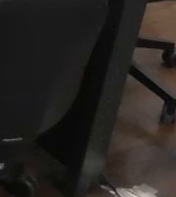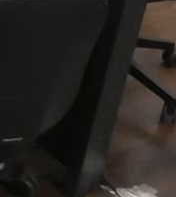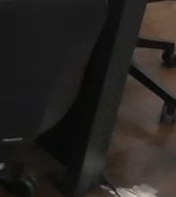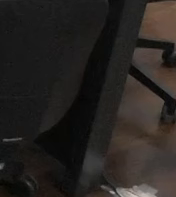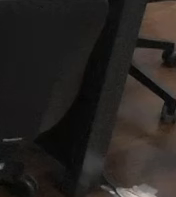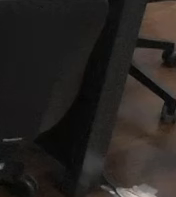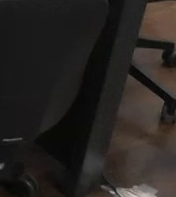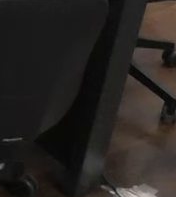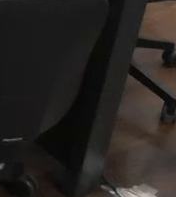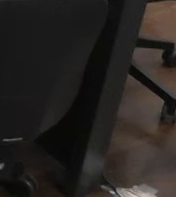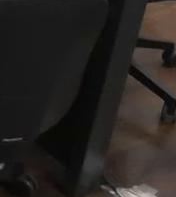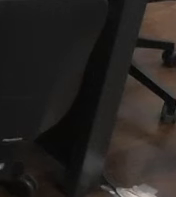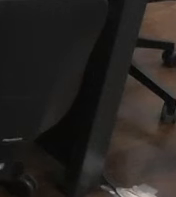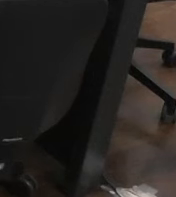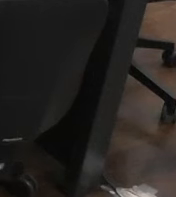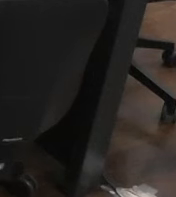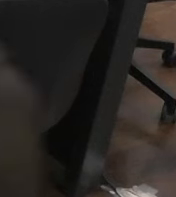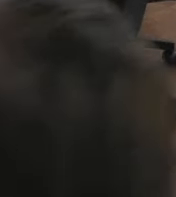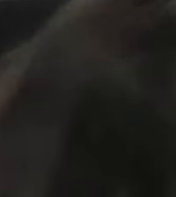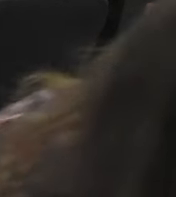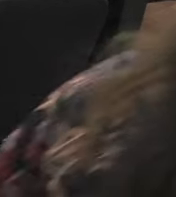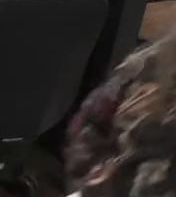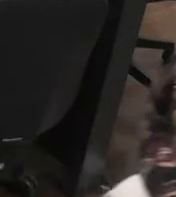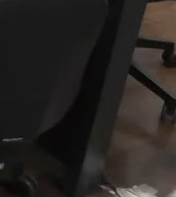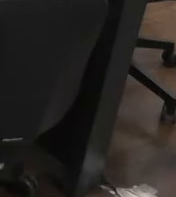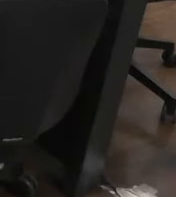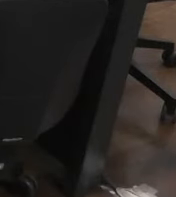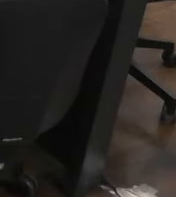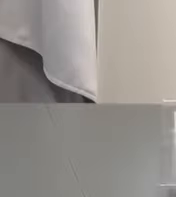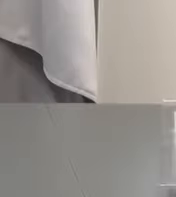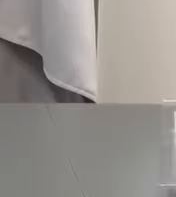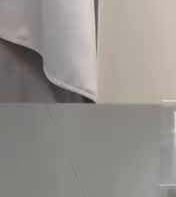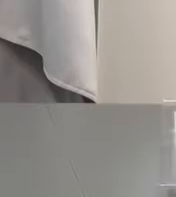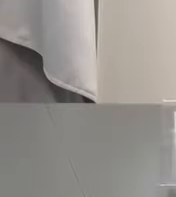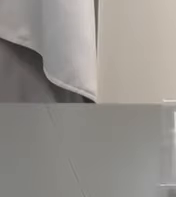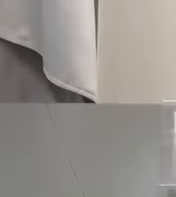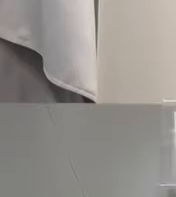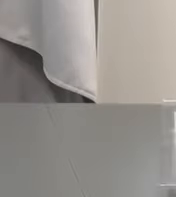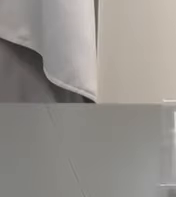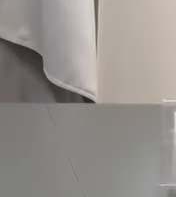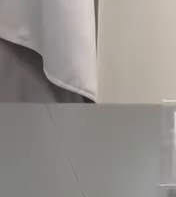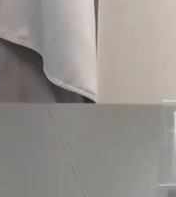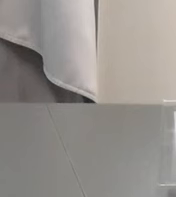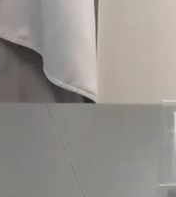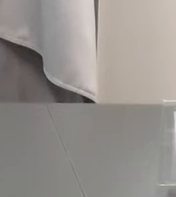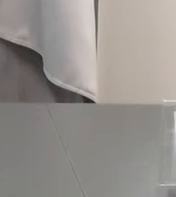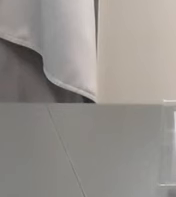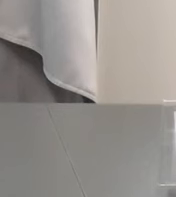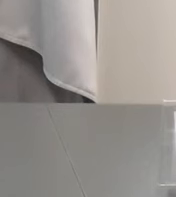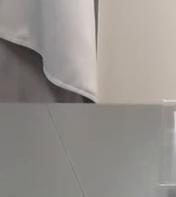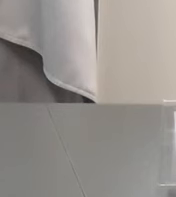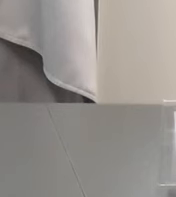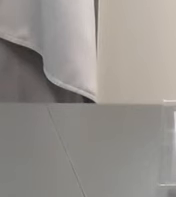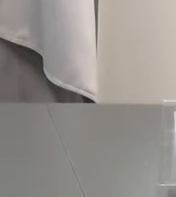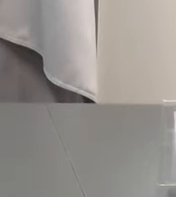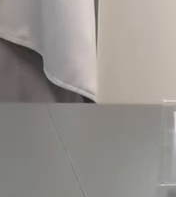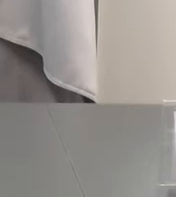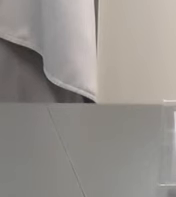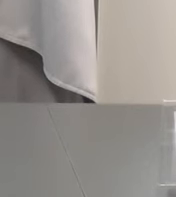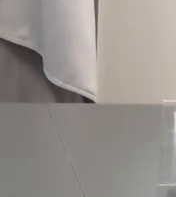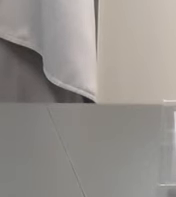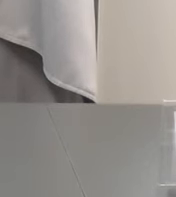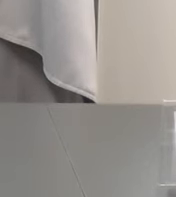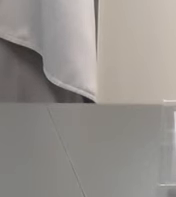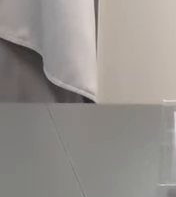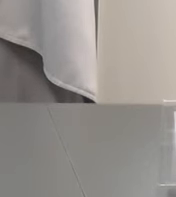Todos serem empreendedores, sem exceção. E tem 8 da pauta. Projeto de lei 2717 de 23, de autoria do deputado